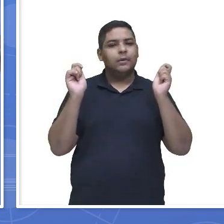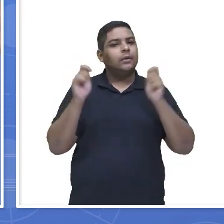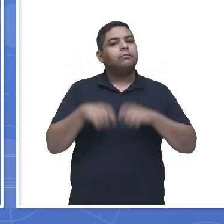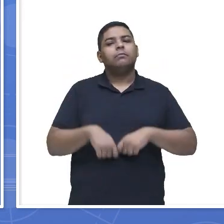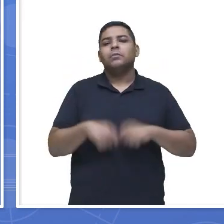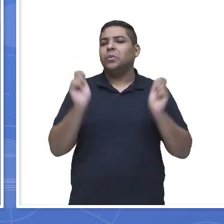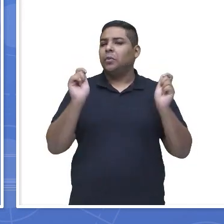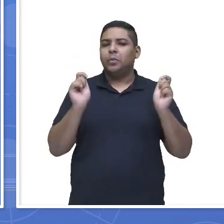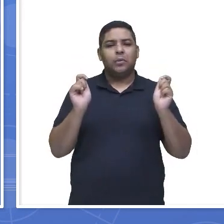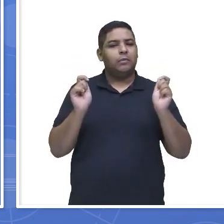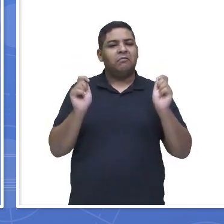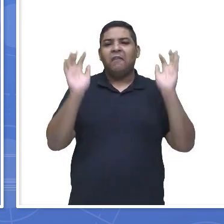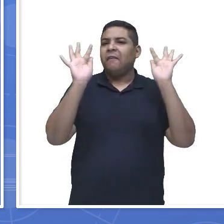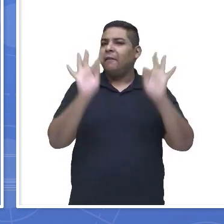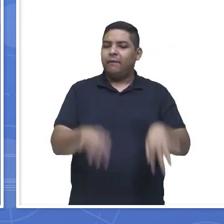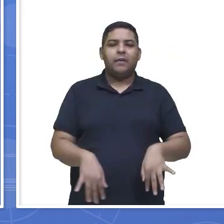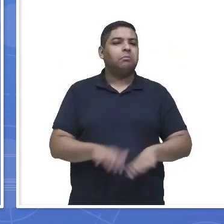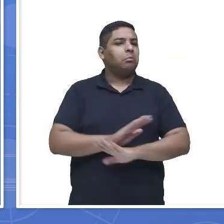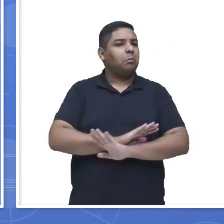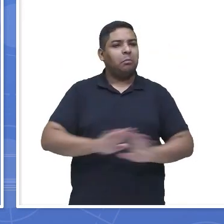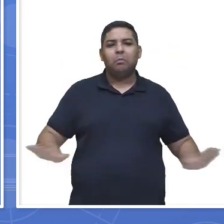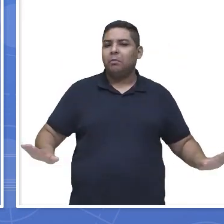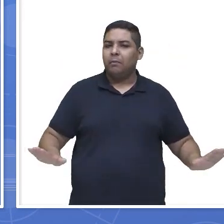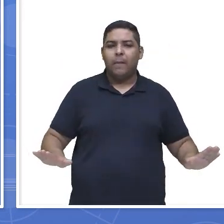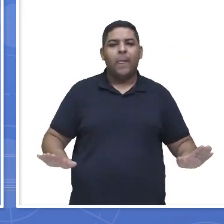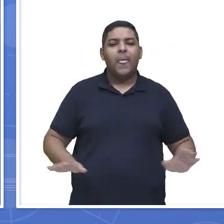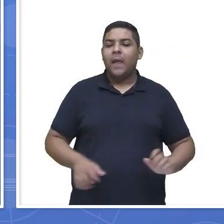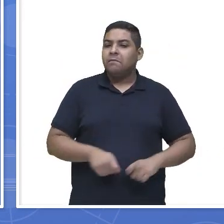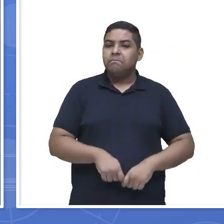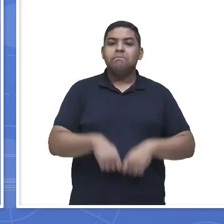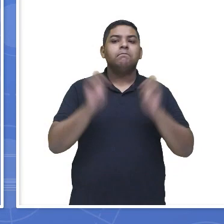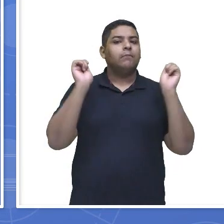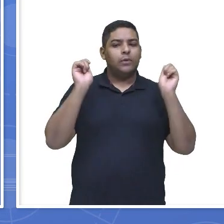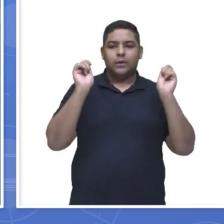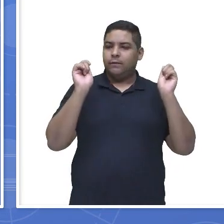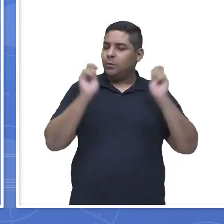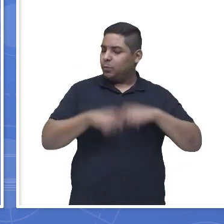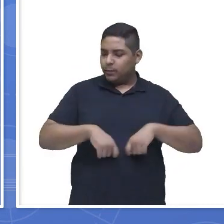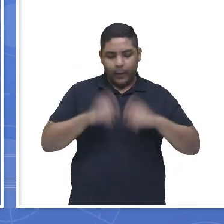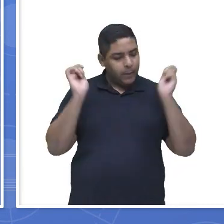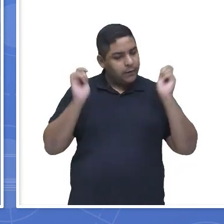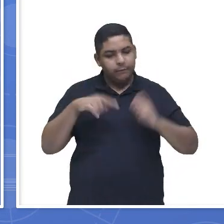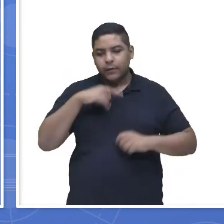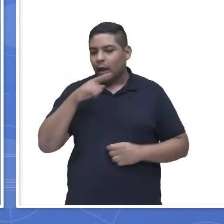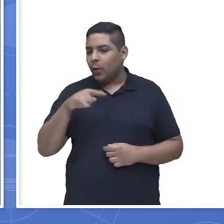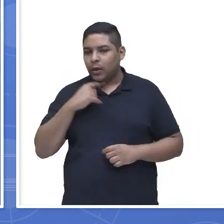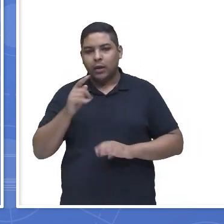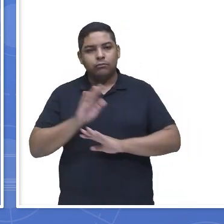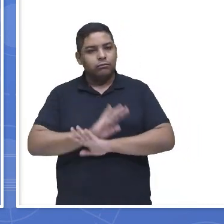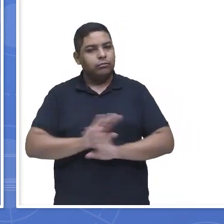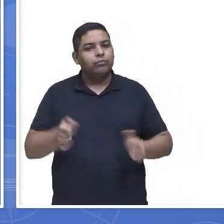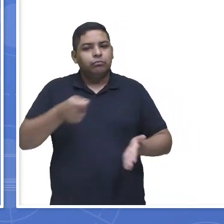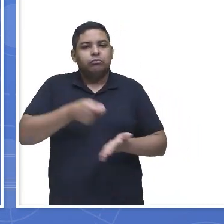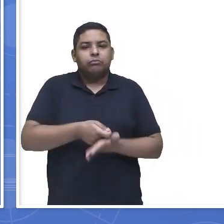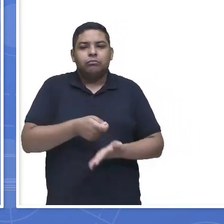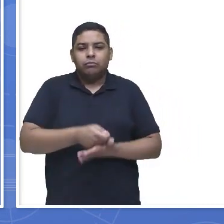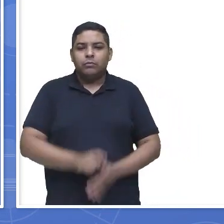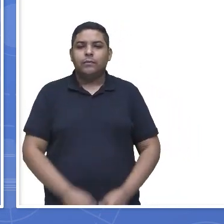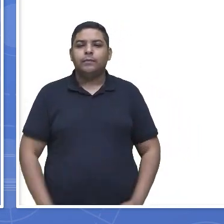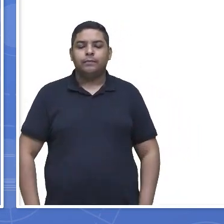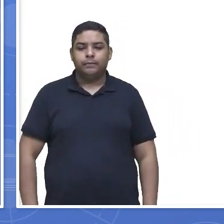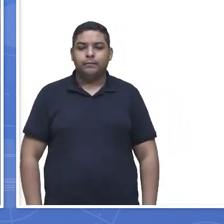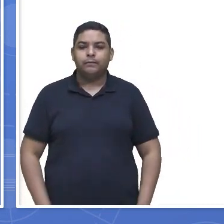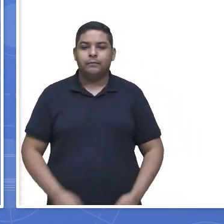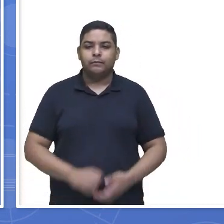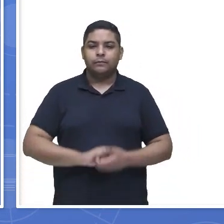final. Acabou. O conhecimento, ele é impossível. Esse é o cético radical. Não se chega a